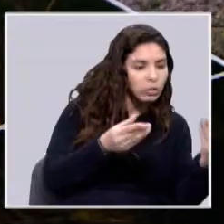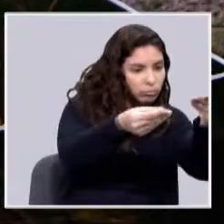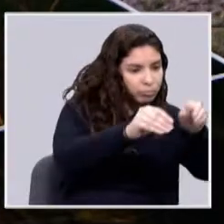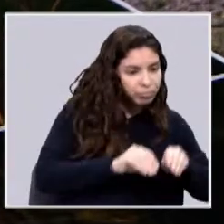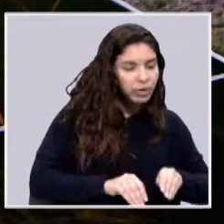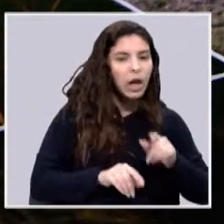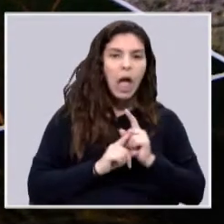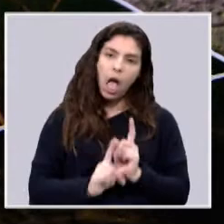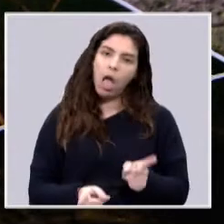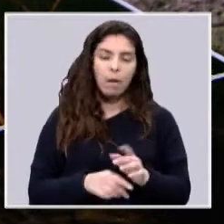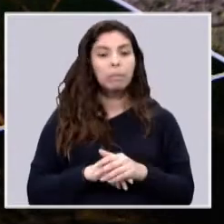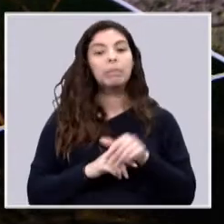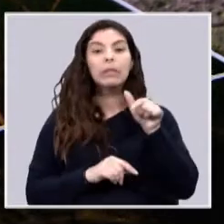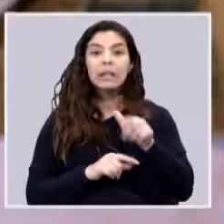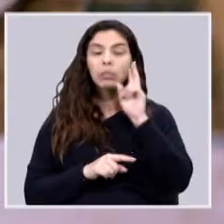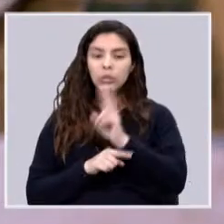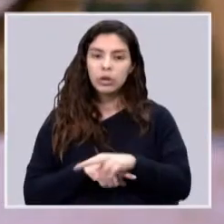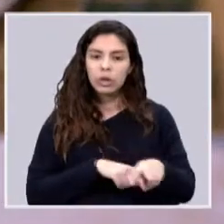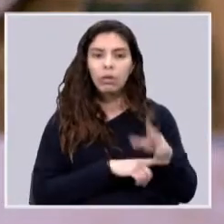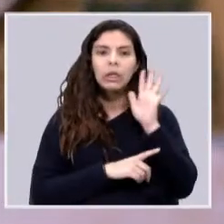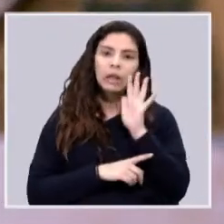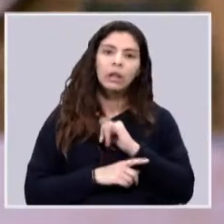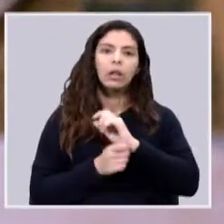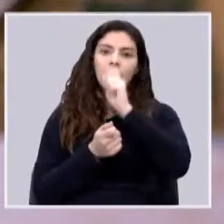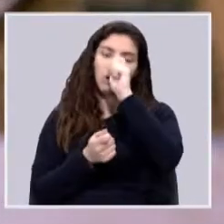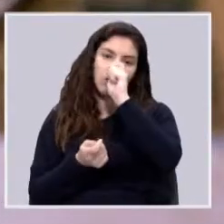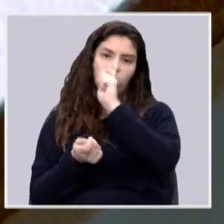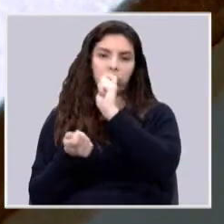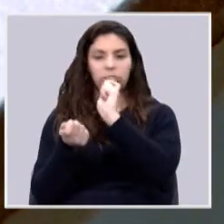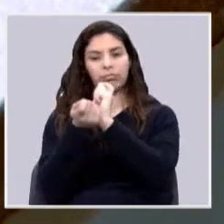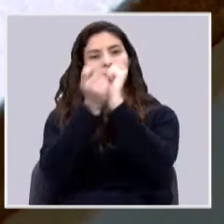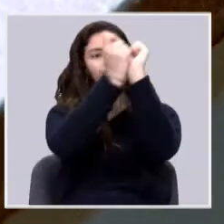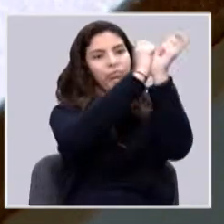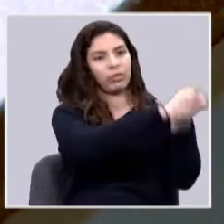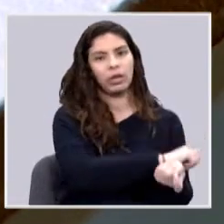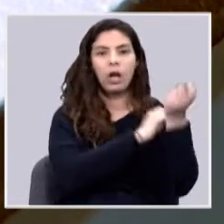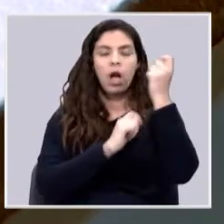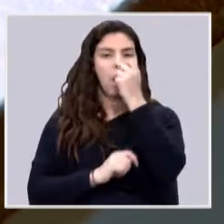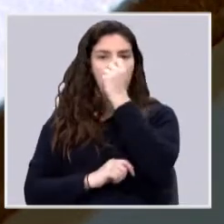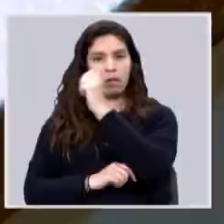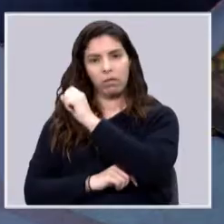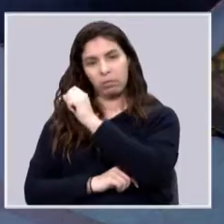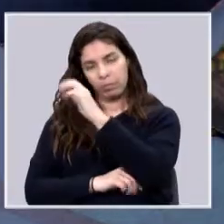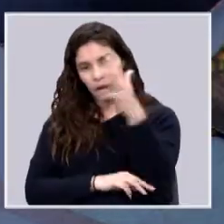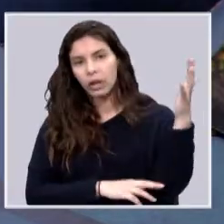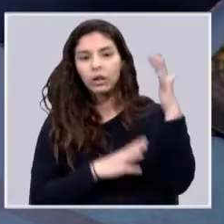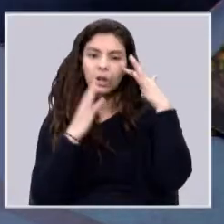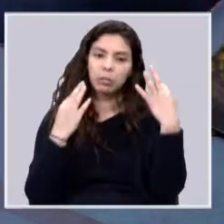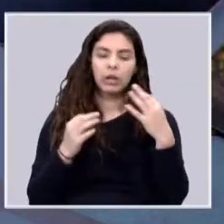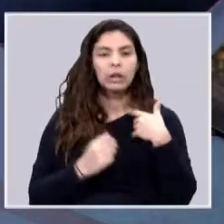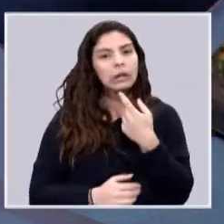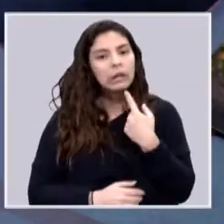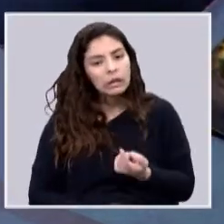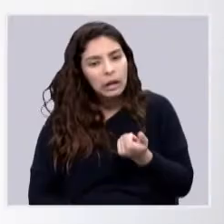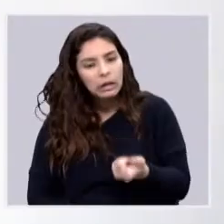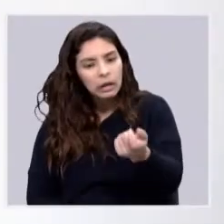foi muito isso. O Museu da Paisagem é um arquivo que pretende acompanhar as transformações na paisagem portuguesa. A equipa quer